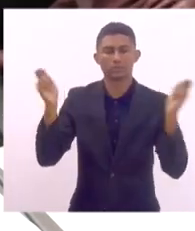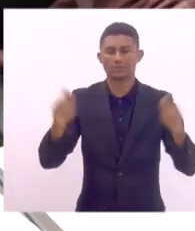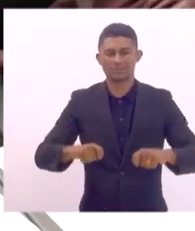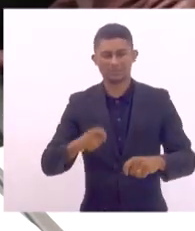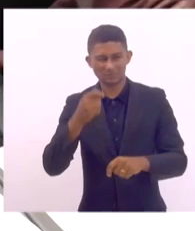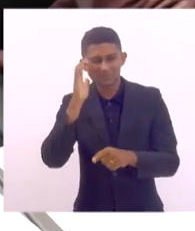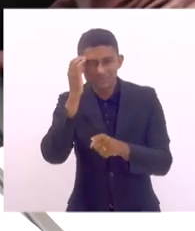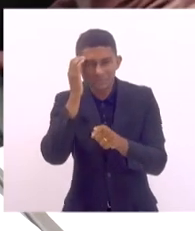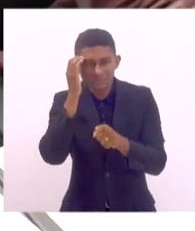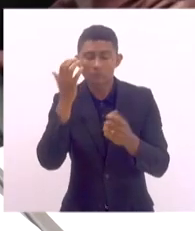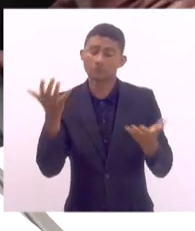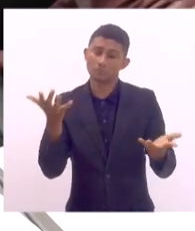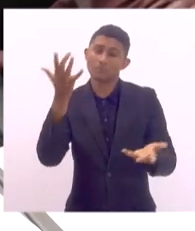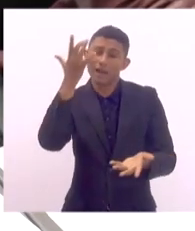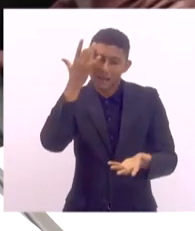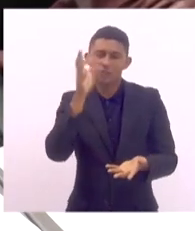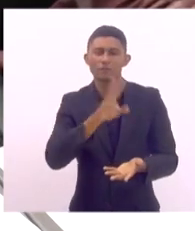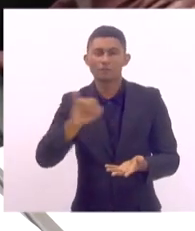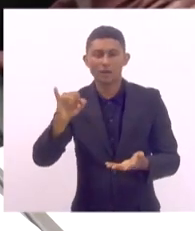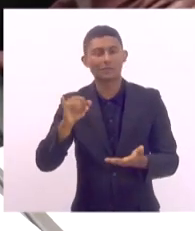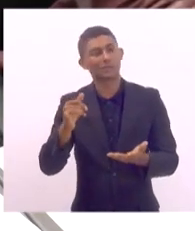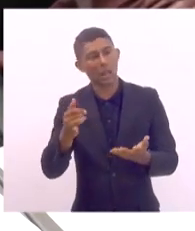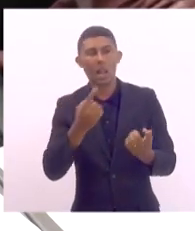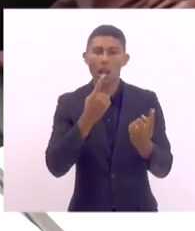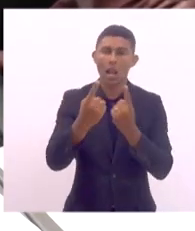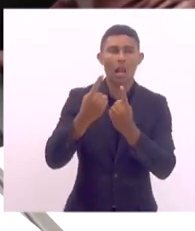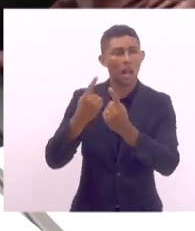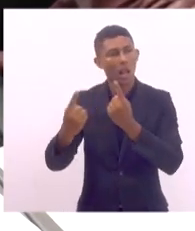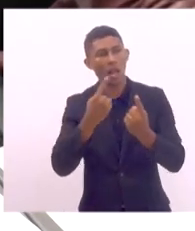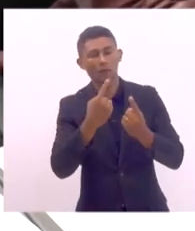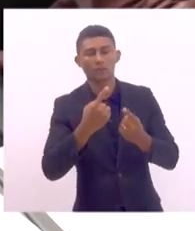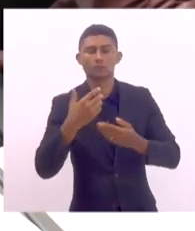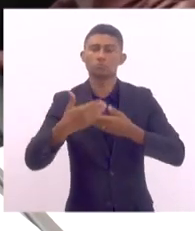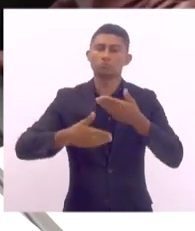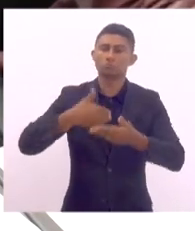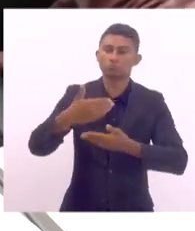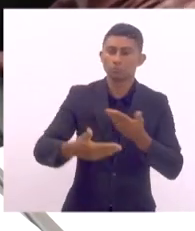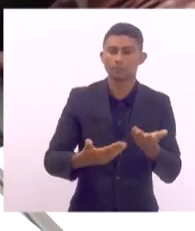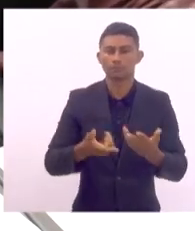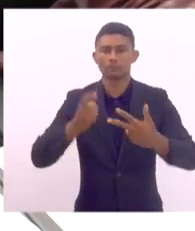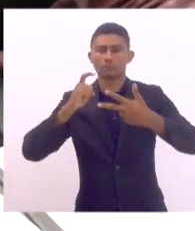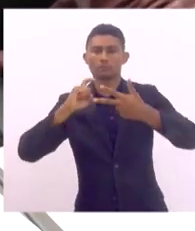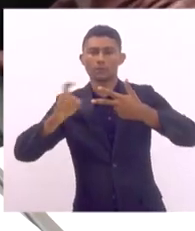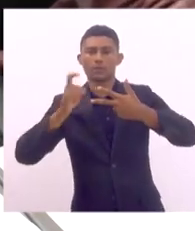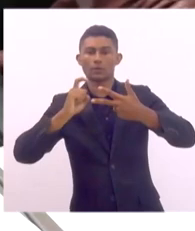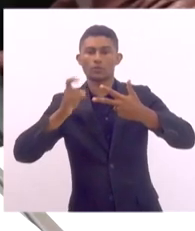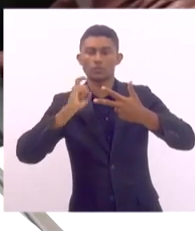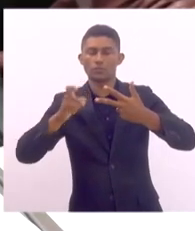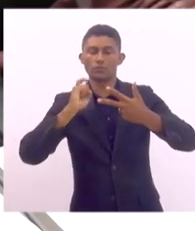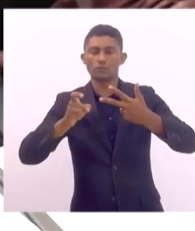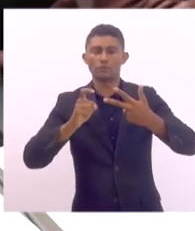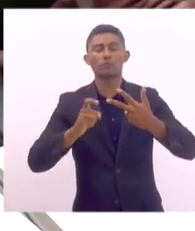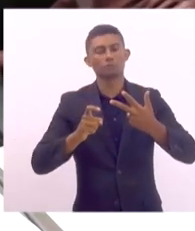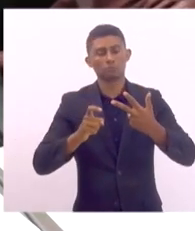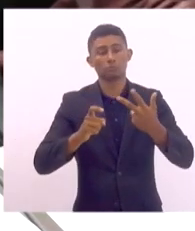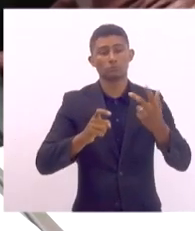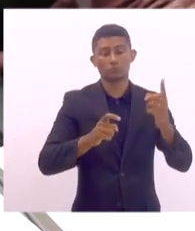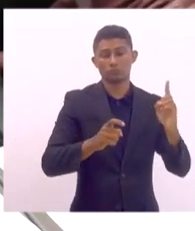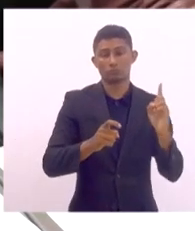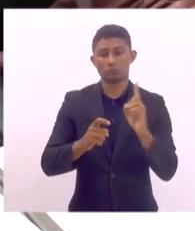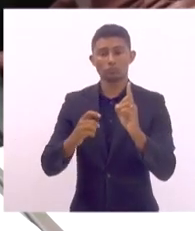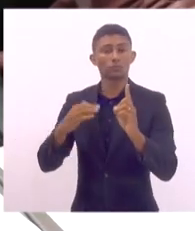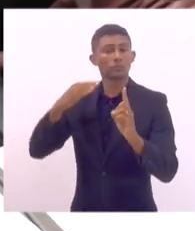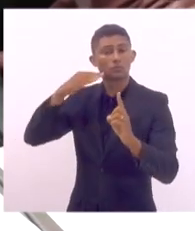presidente? Vai ter uma polêmica, alguém representa o próprio executivo, representa na justiça, e